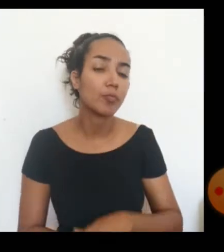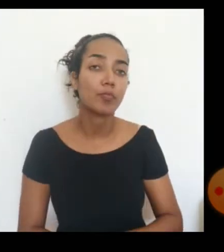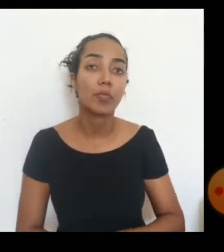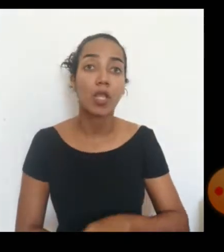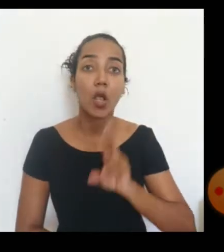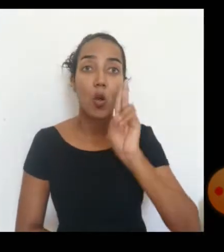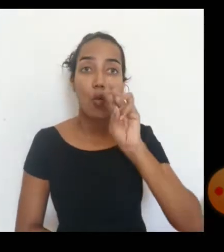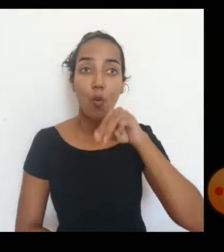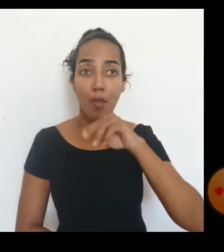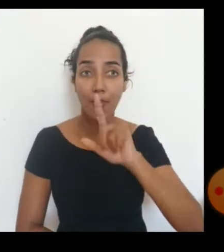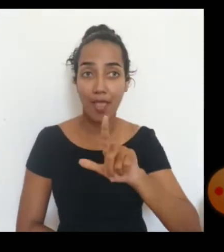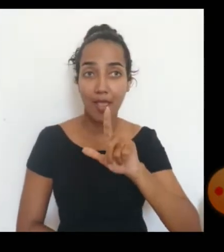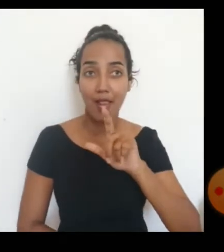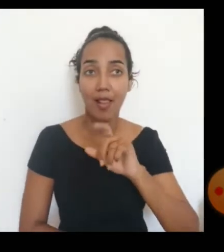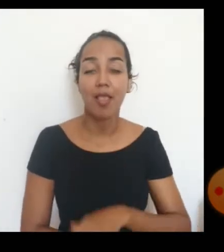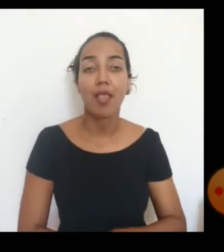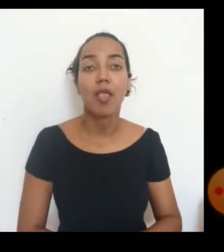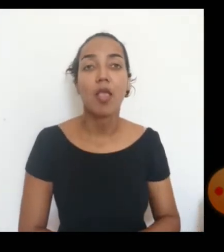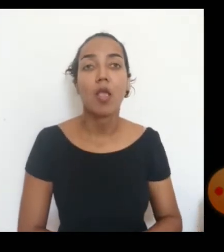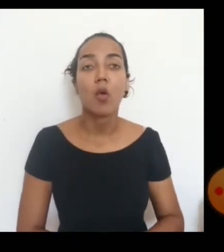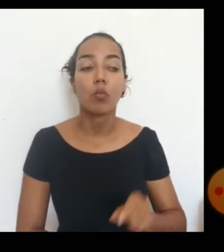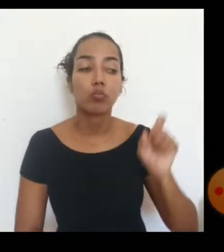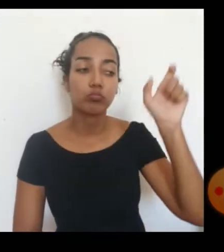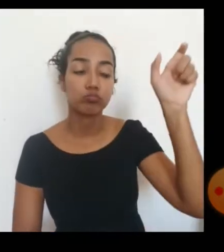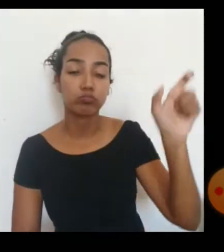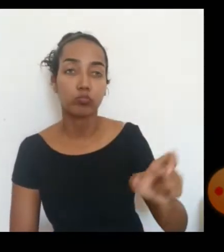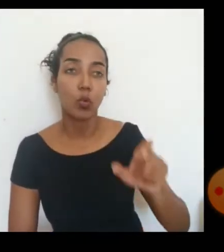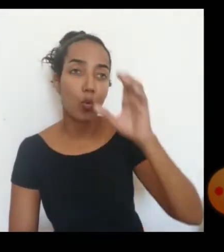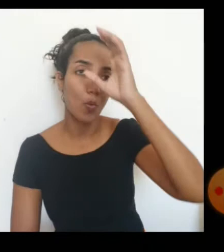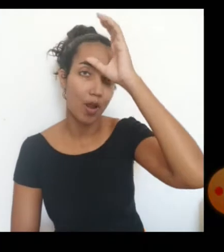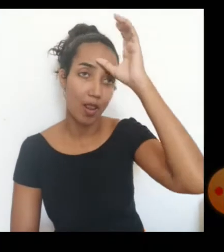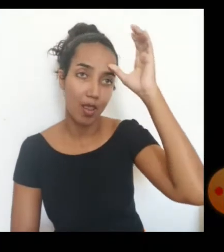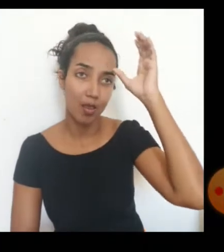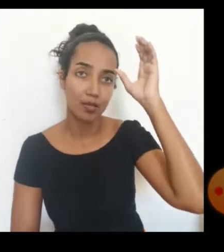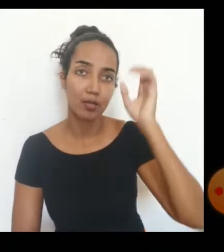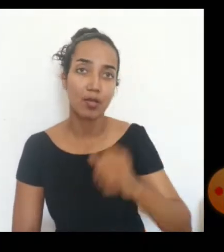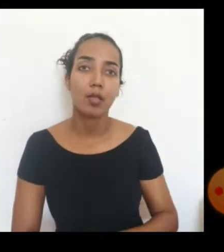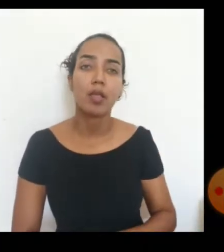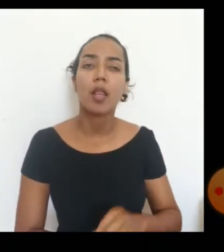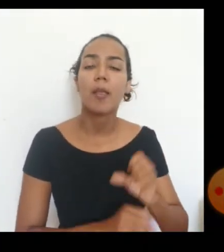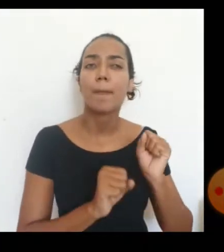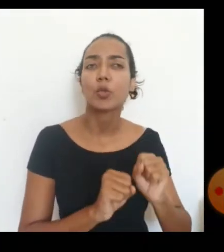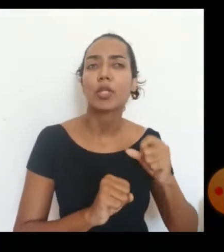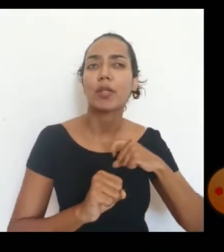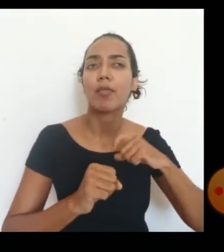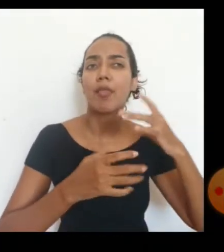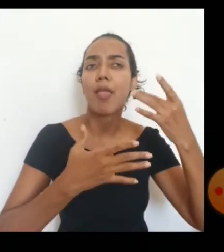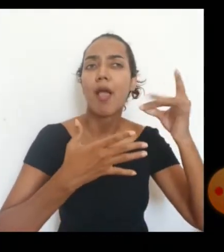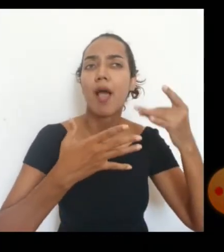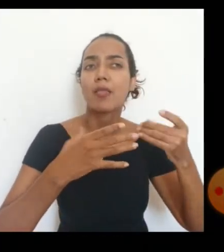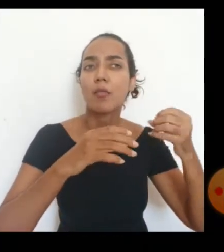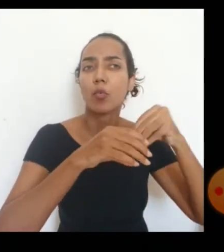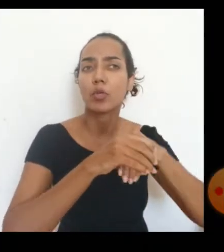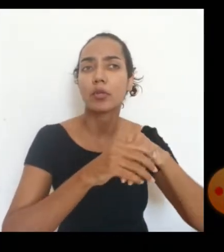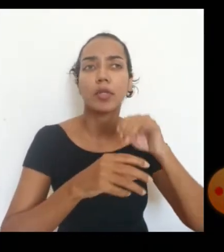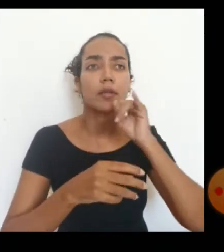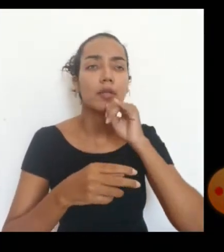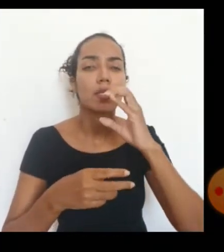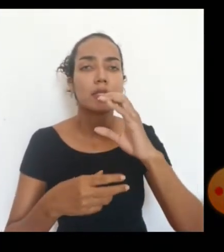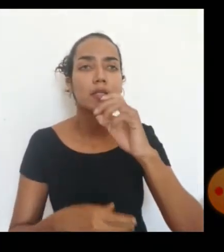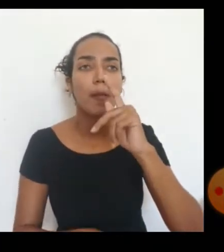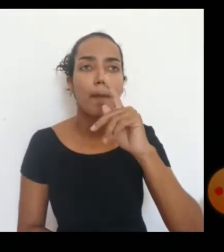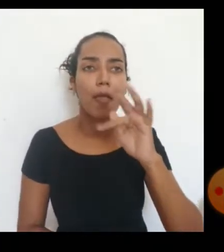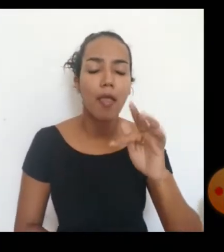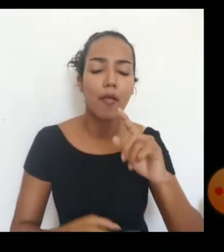mesma notação, o cliente ele poderia ter alguns atributos, como é o caso aqui do CPF, do nome, do